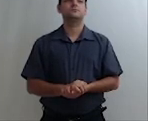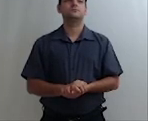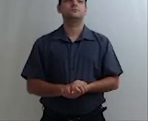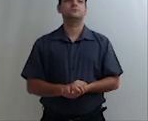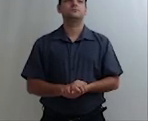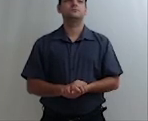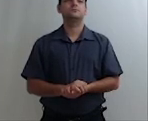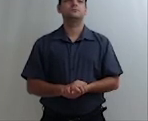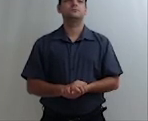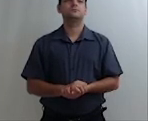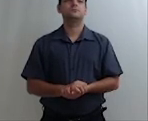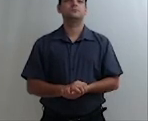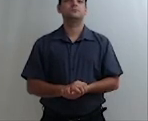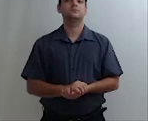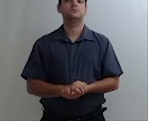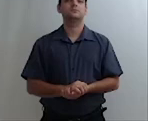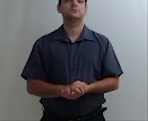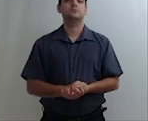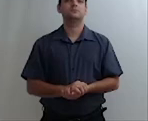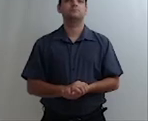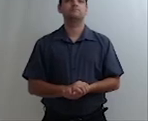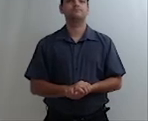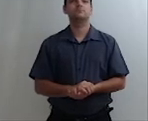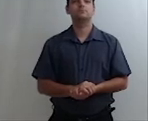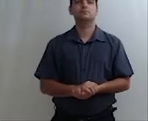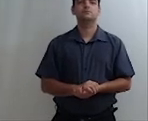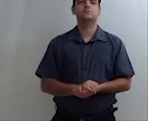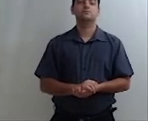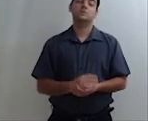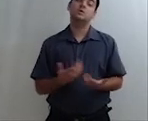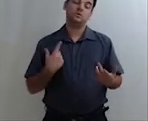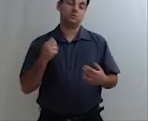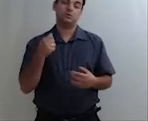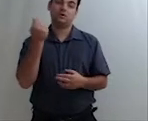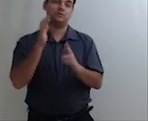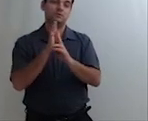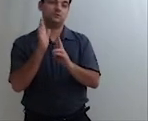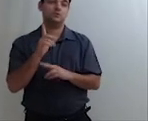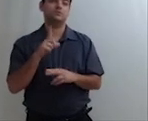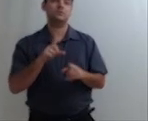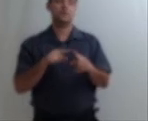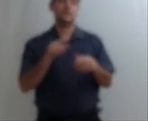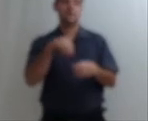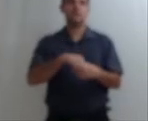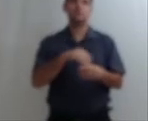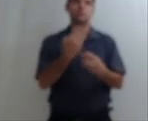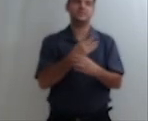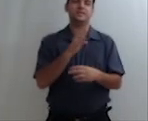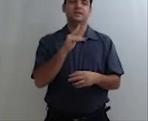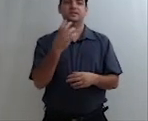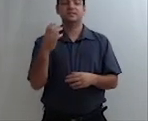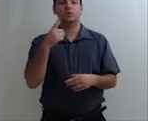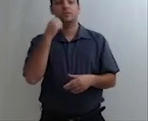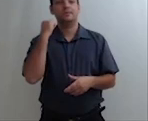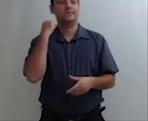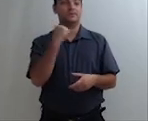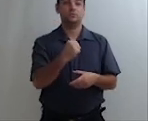611 bom eh é um agravo regimental num recurso habas Corpus é um homicídio